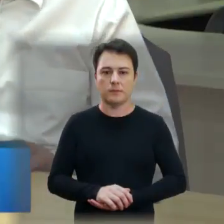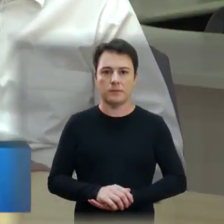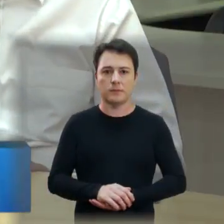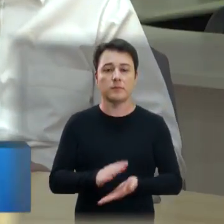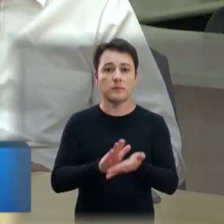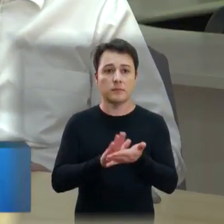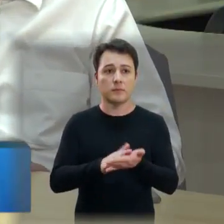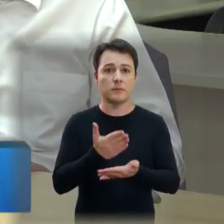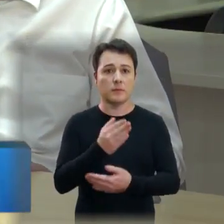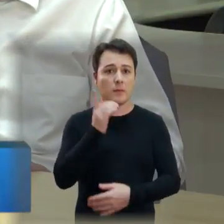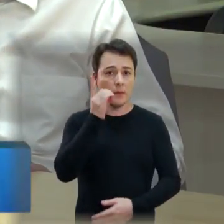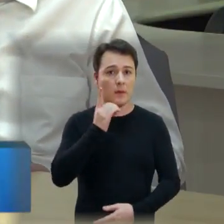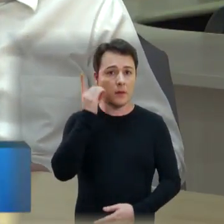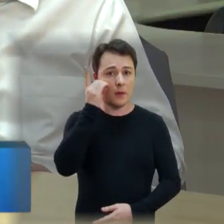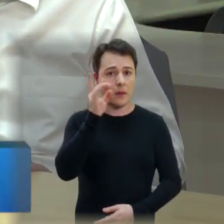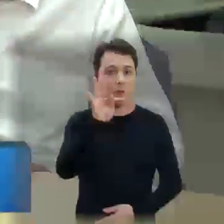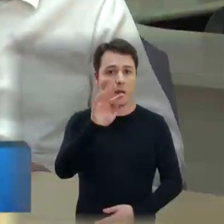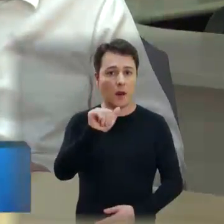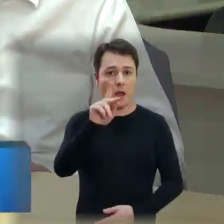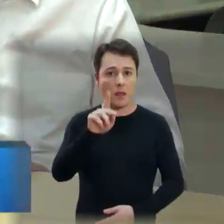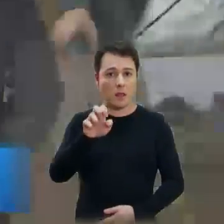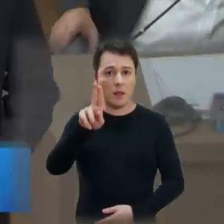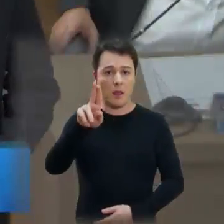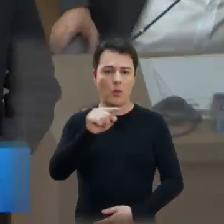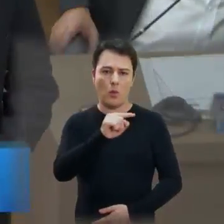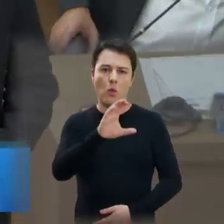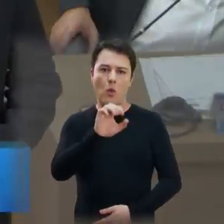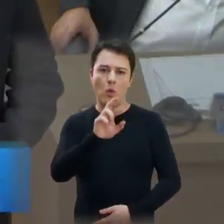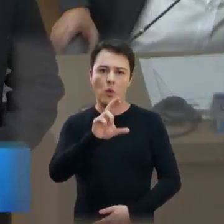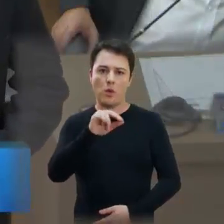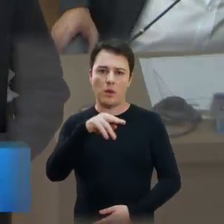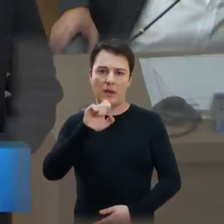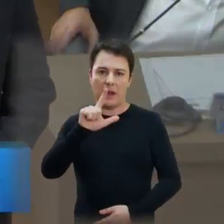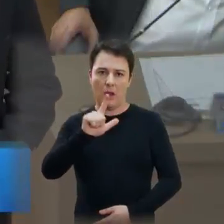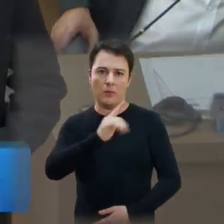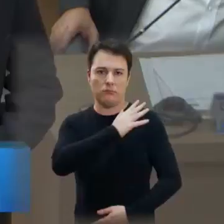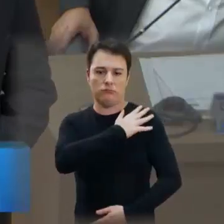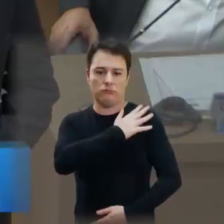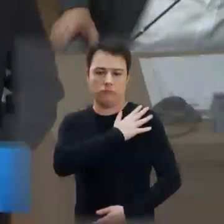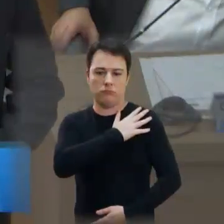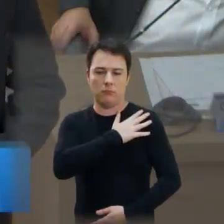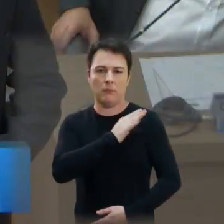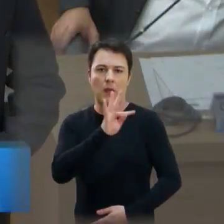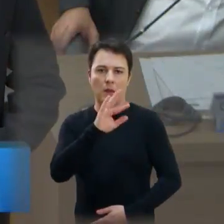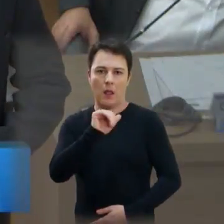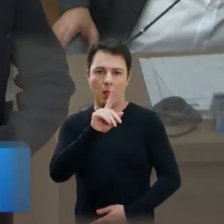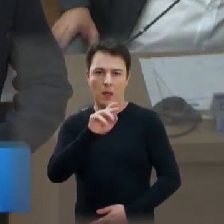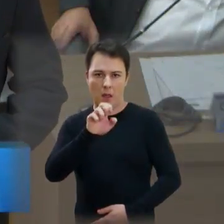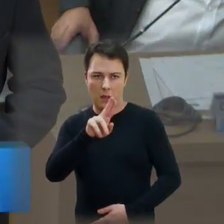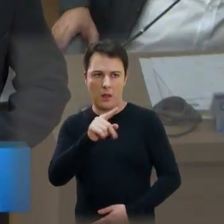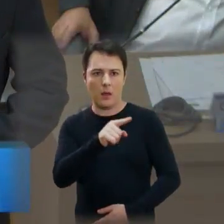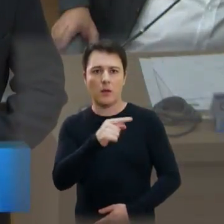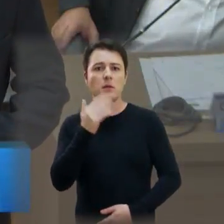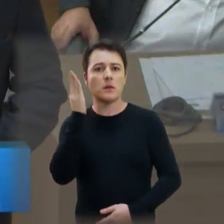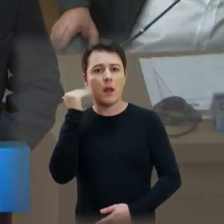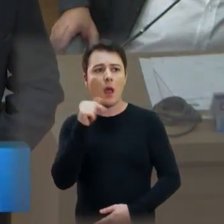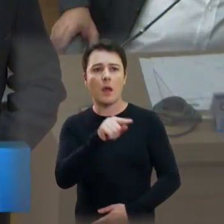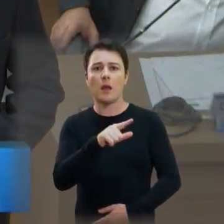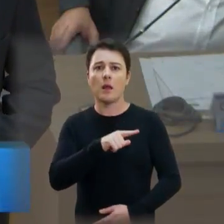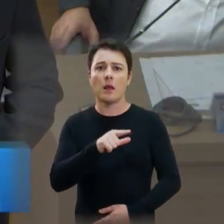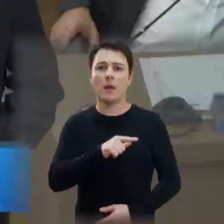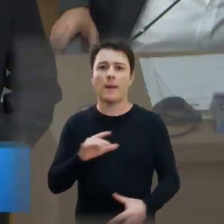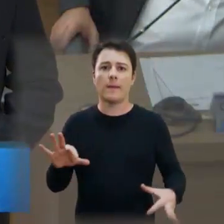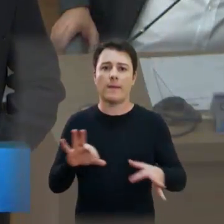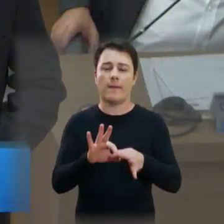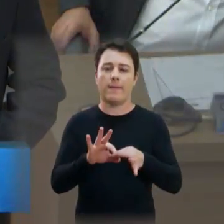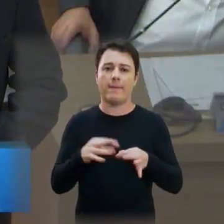Parabéns também ao deputado Tadeu, coronel, né? A gente sabe que a dificuldade que tem o município com essas entidades, né? A gente